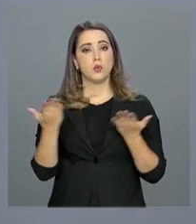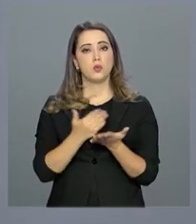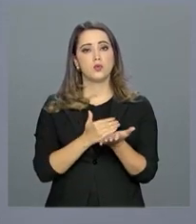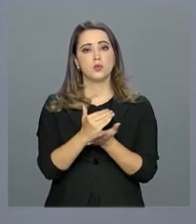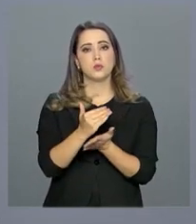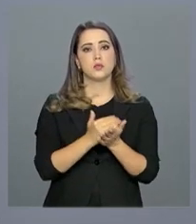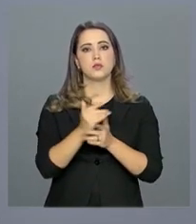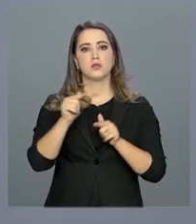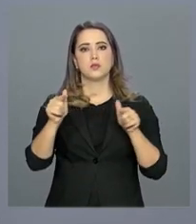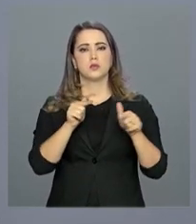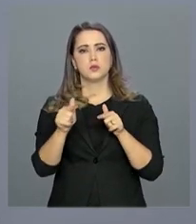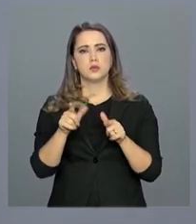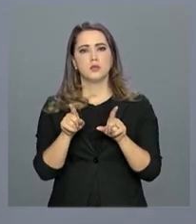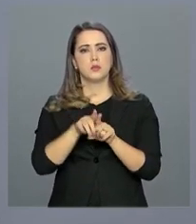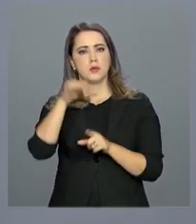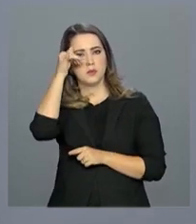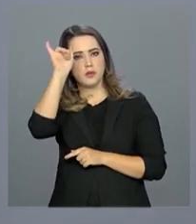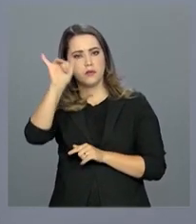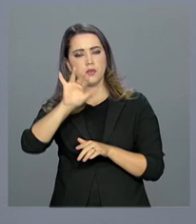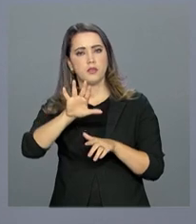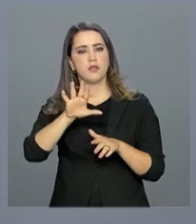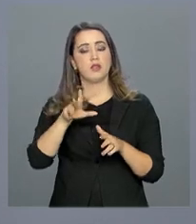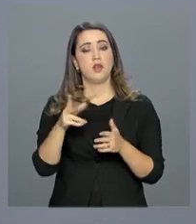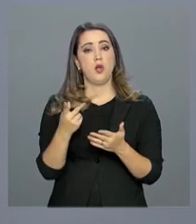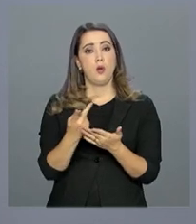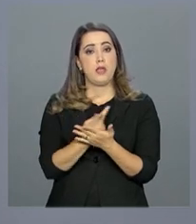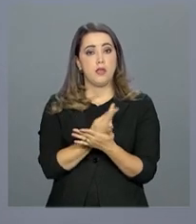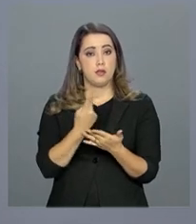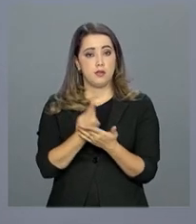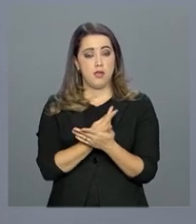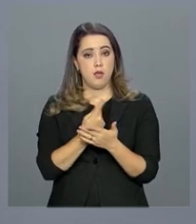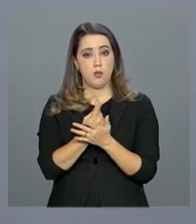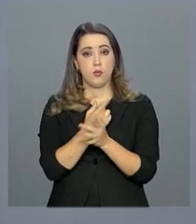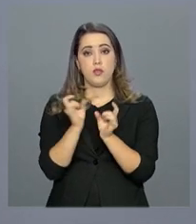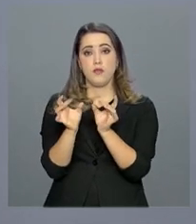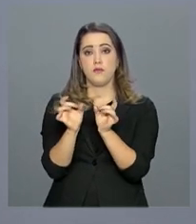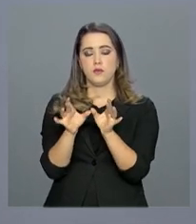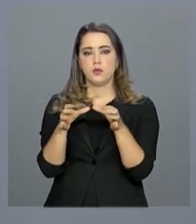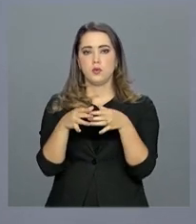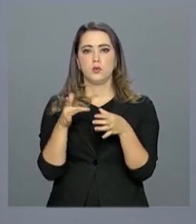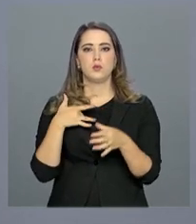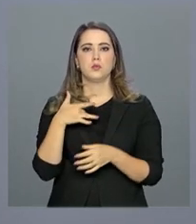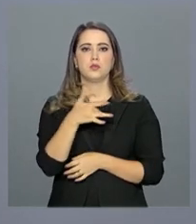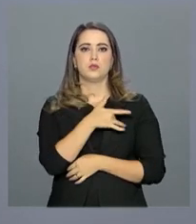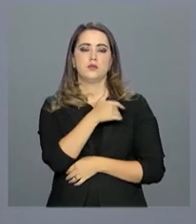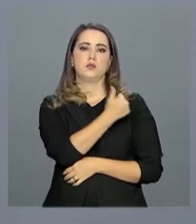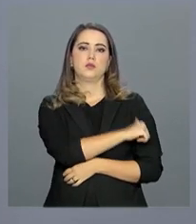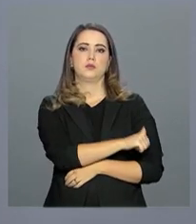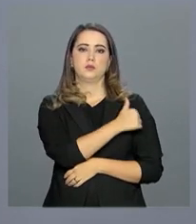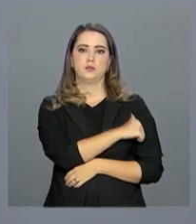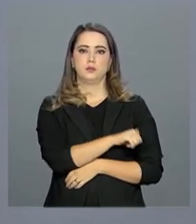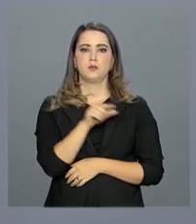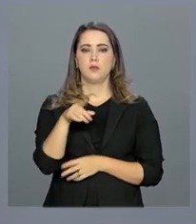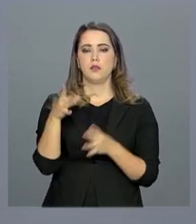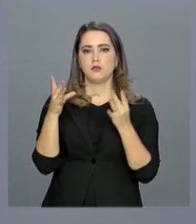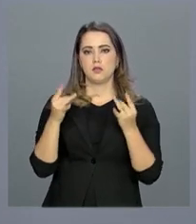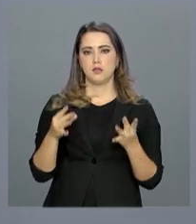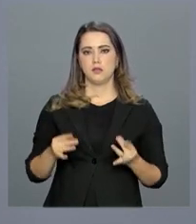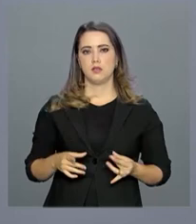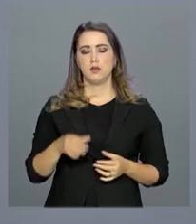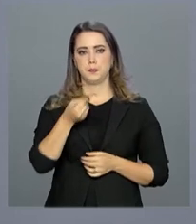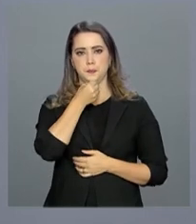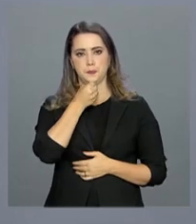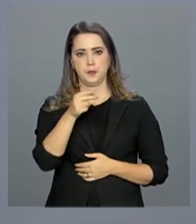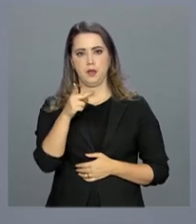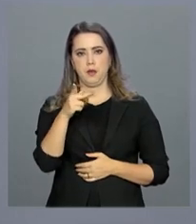hoje a operação ressonância de combate a fraudes em licitações da área de saúde no estado do rio de janeiro quem tem os detalhes é